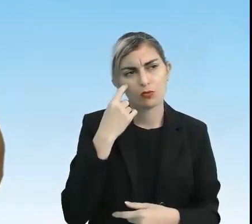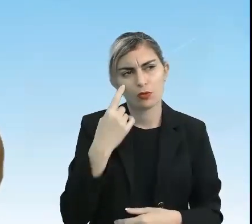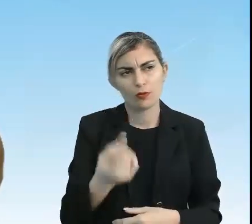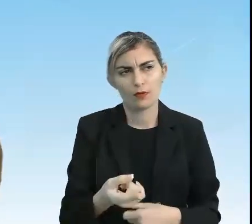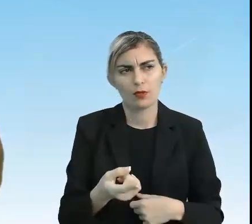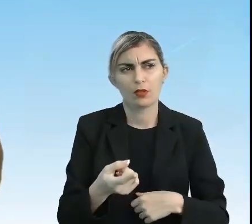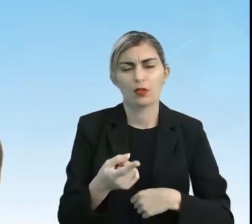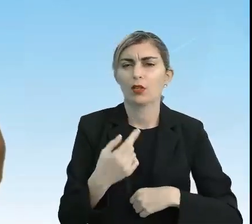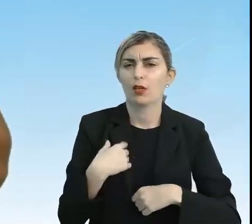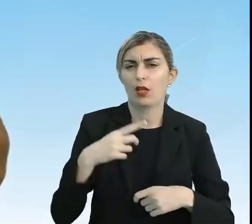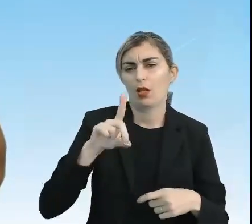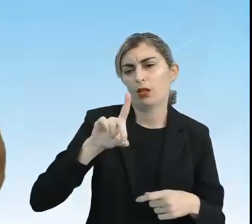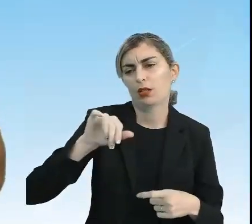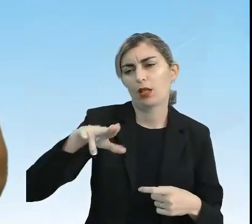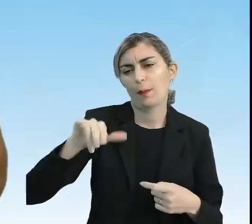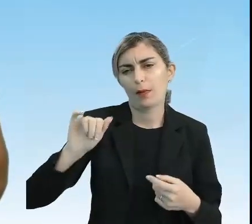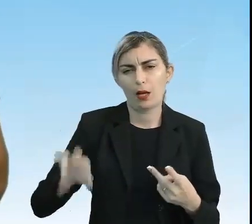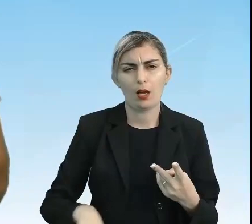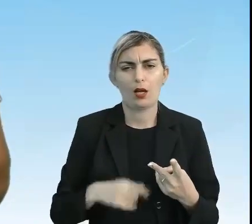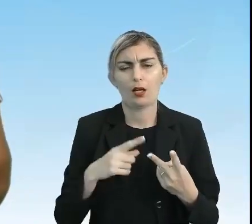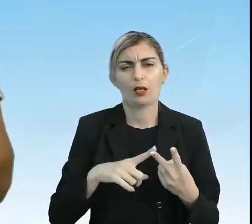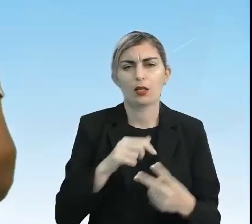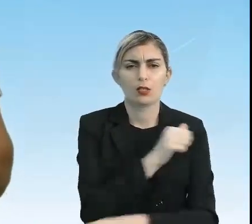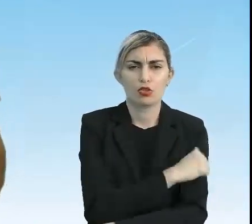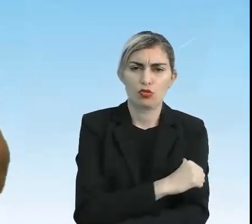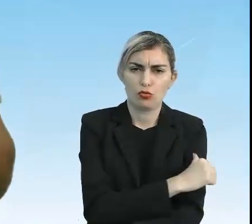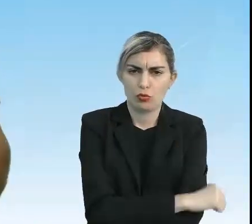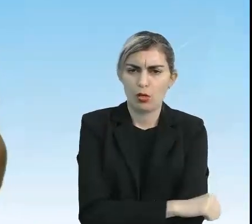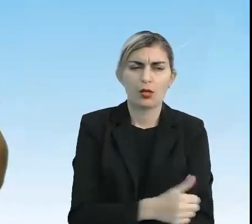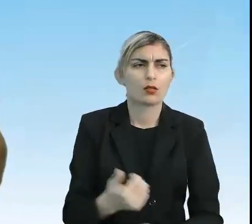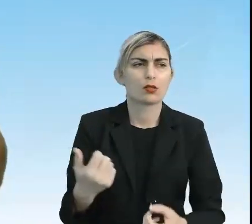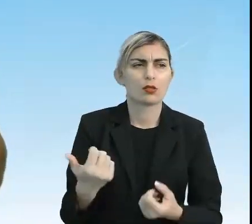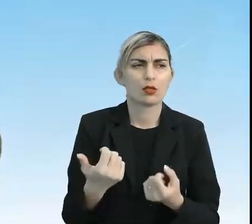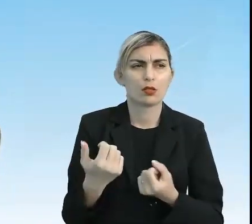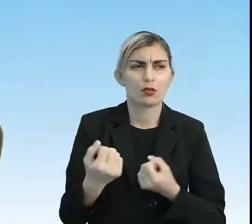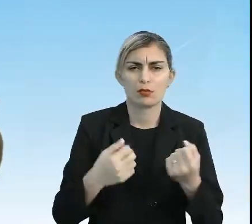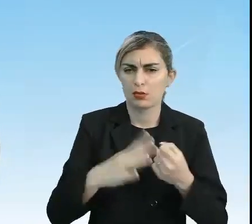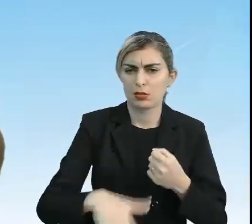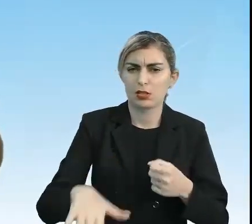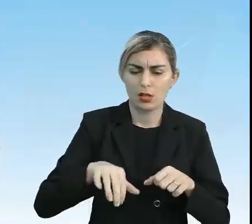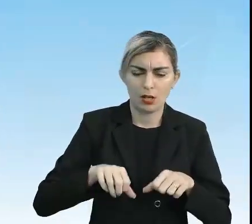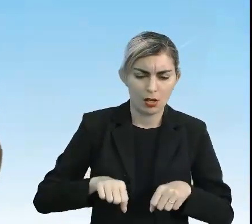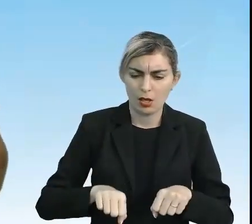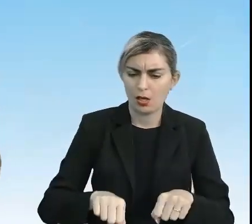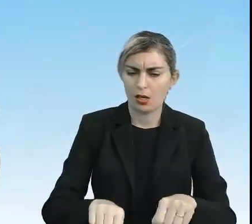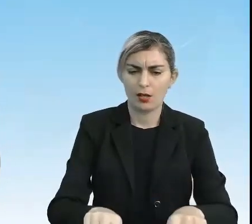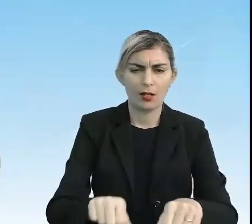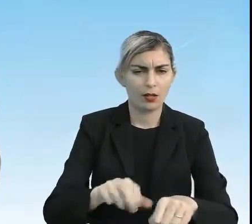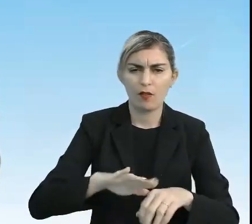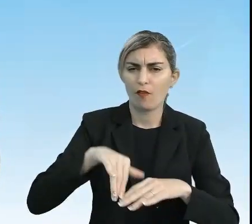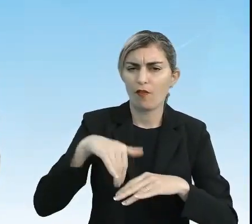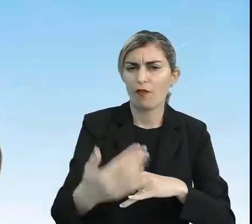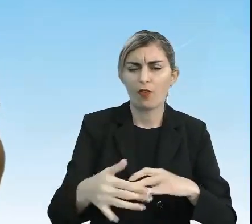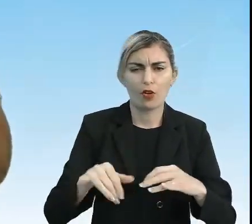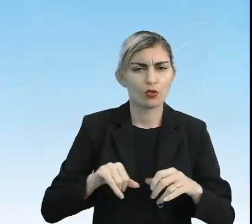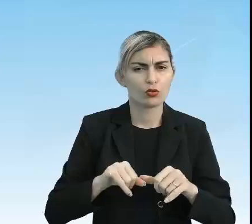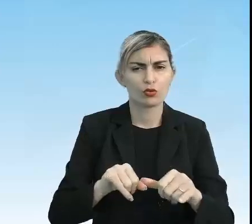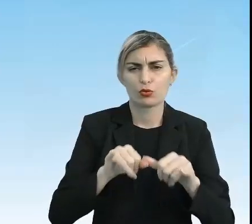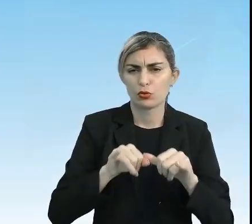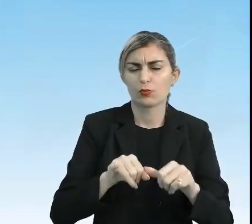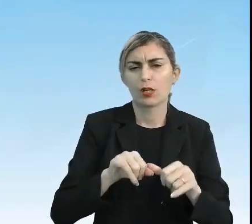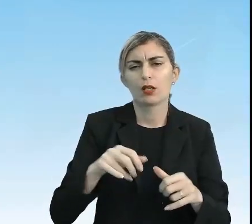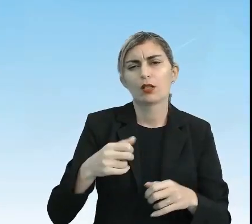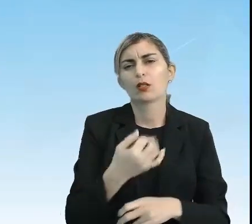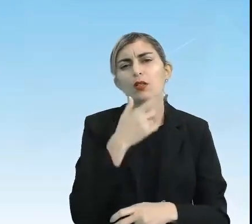exemplo, na Dinamarca, eu já vi na Suécia, carros de crianças, carrinhos de crianças na parte de fora do supermercado, enquanto